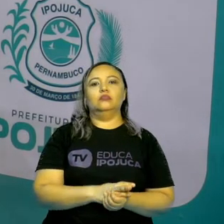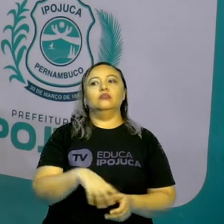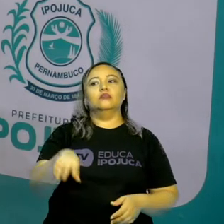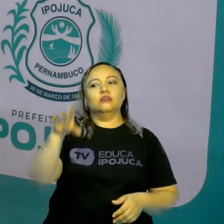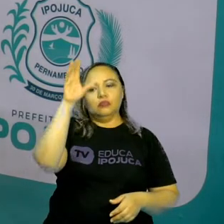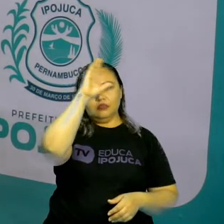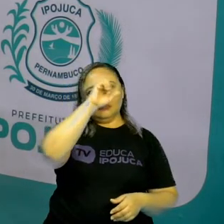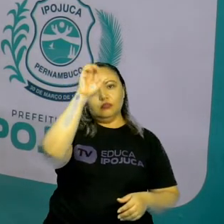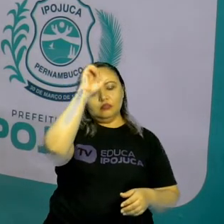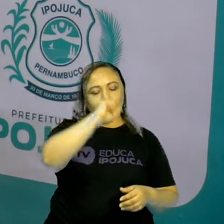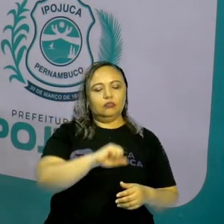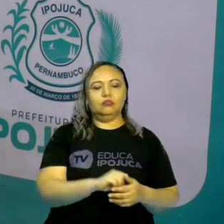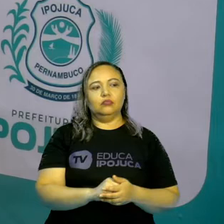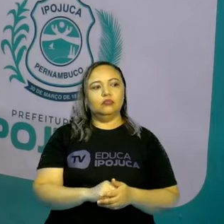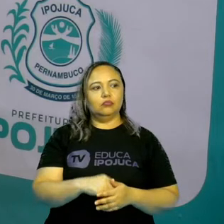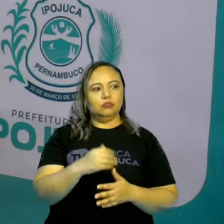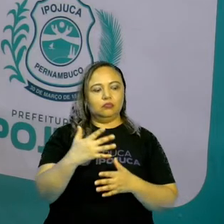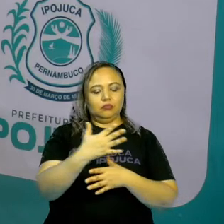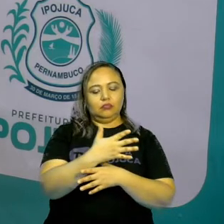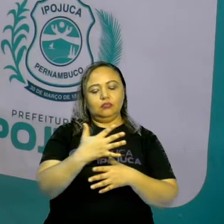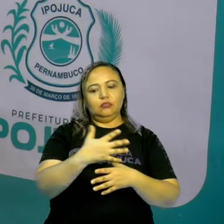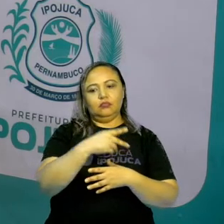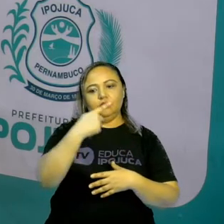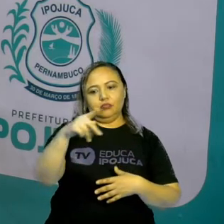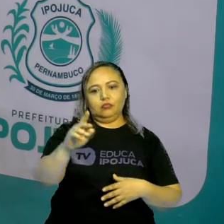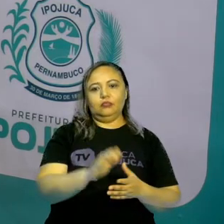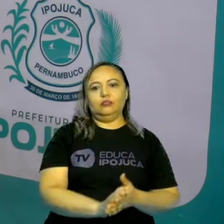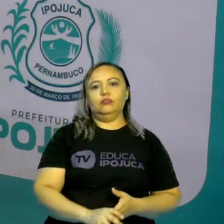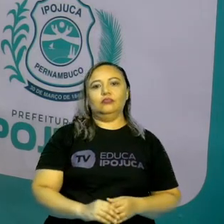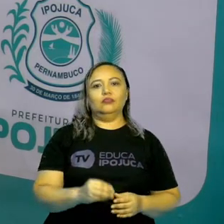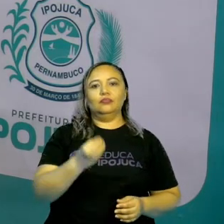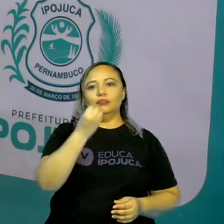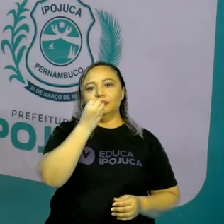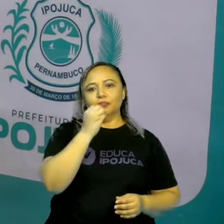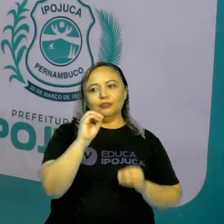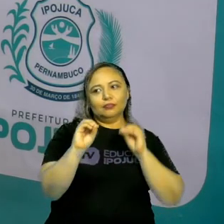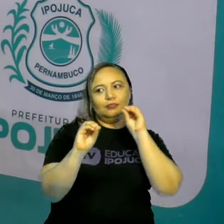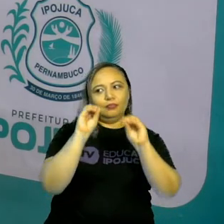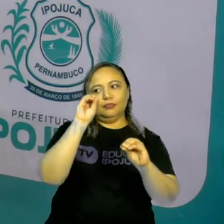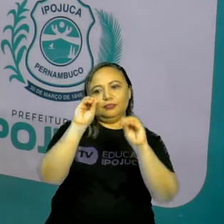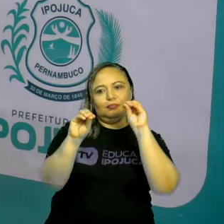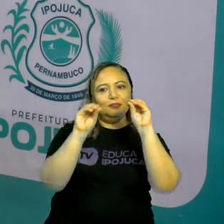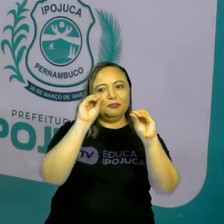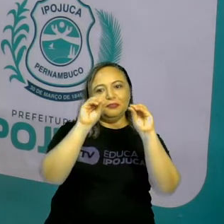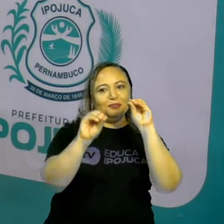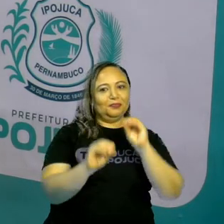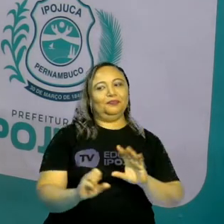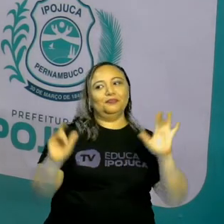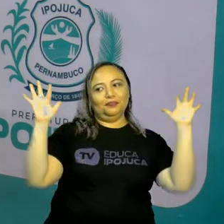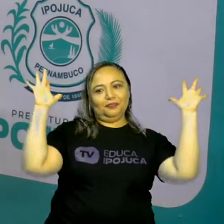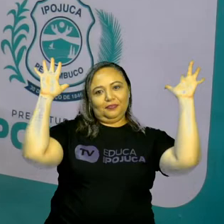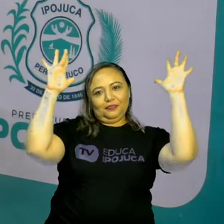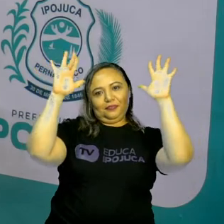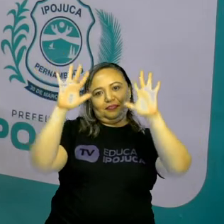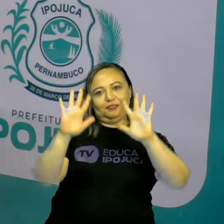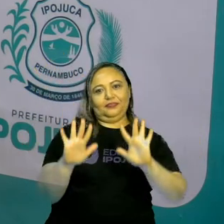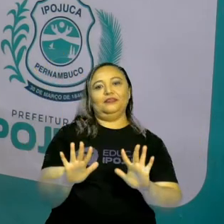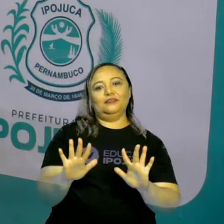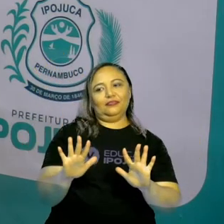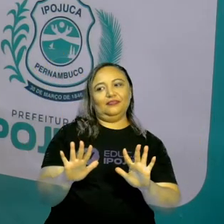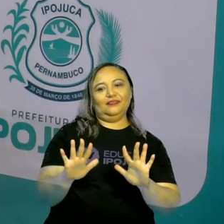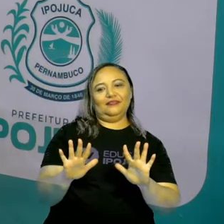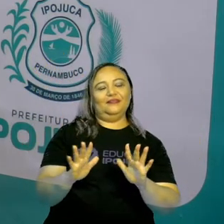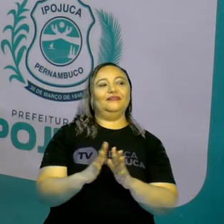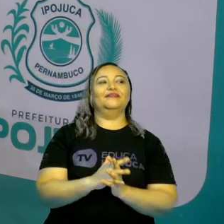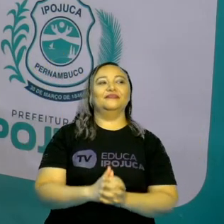sua cidade. Para vocês, vou mandar um beijo de luz para todos os ipojucanos